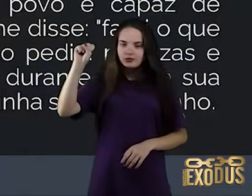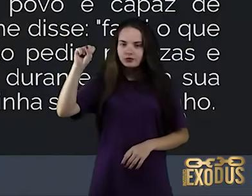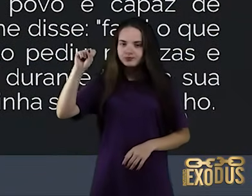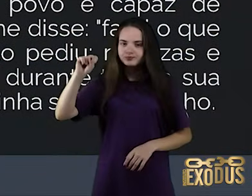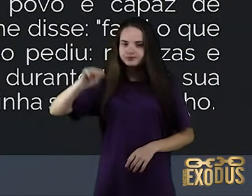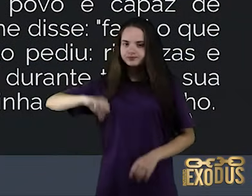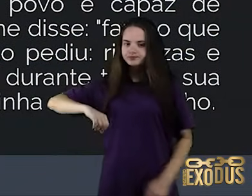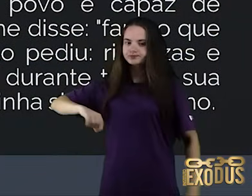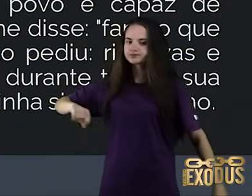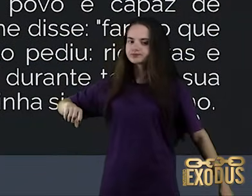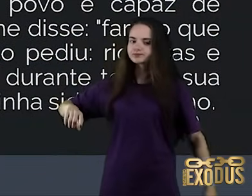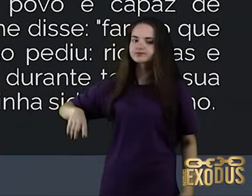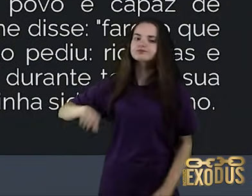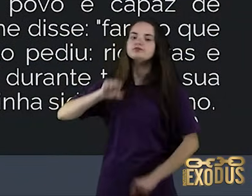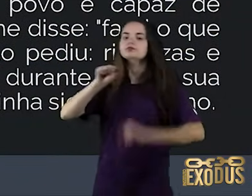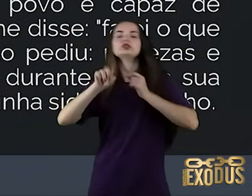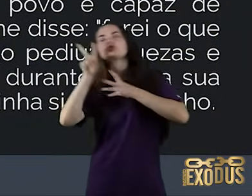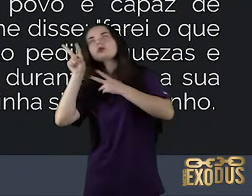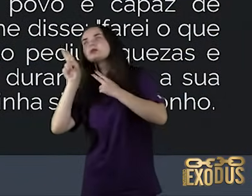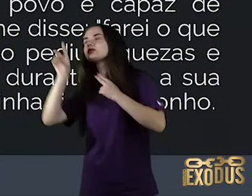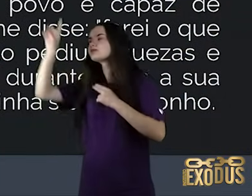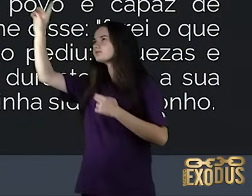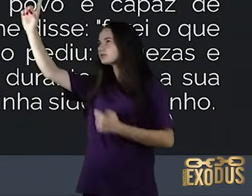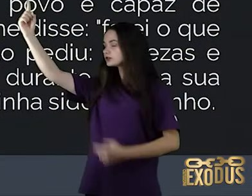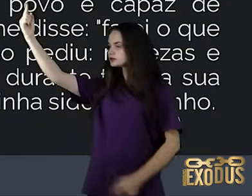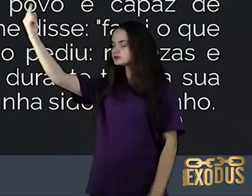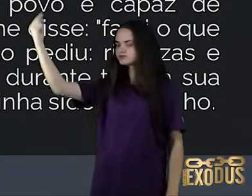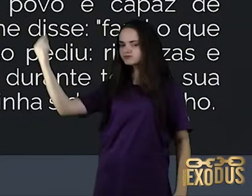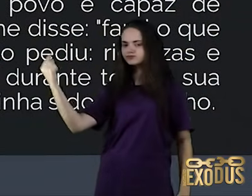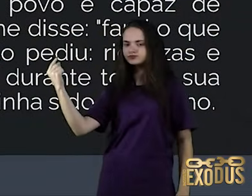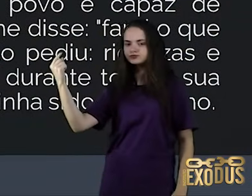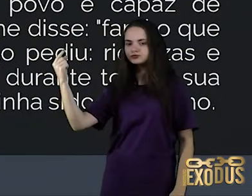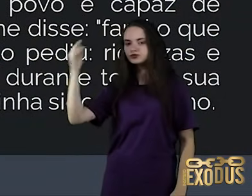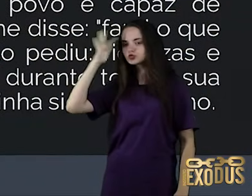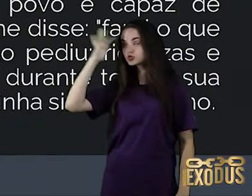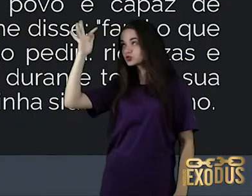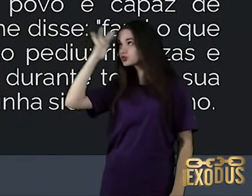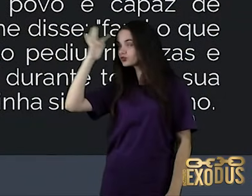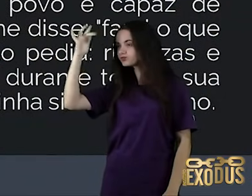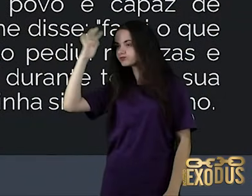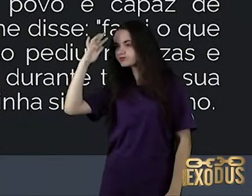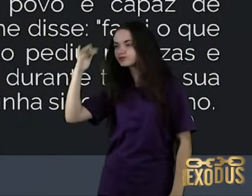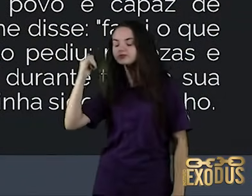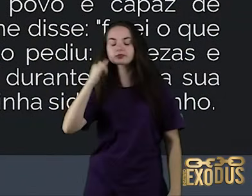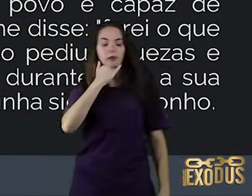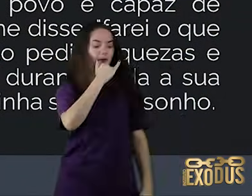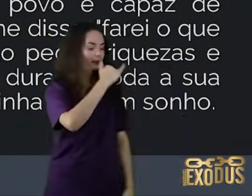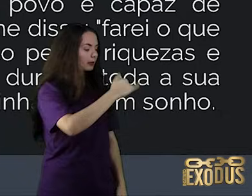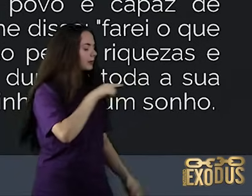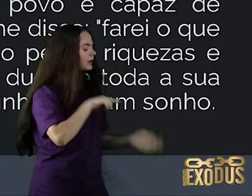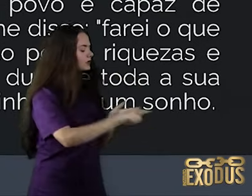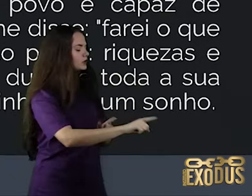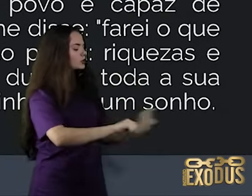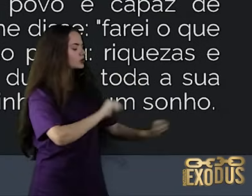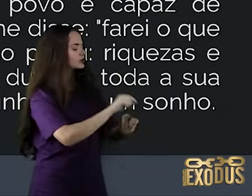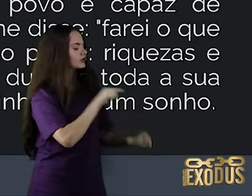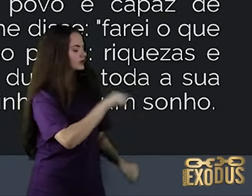Salomão primeiro Reis Capítulo 3 verso 5 no sonho à noite ele disse que que você